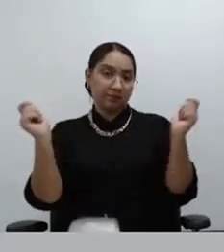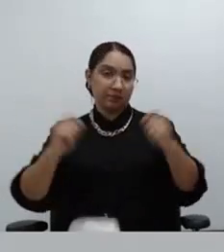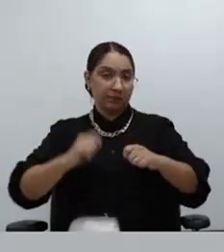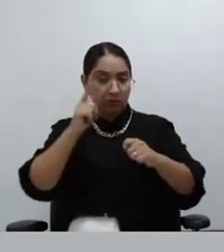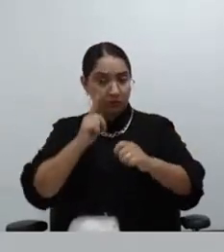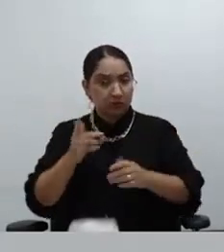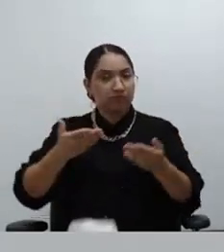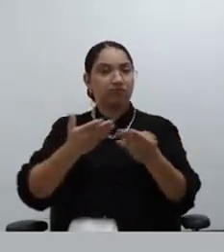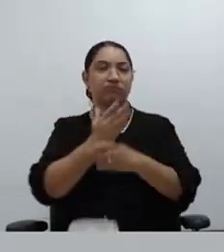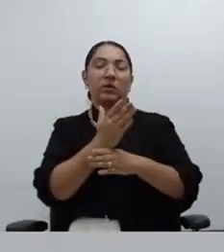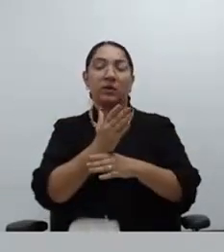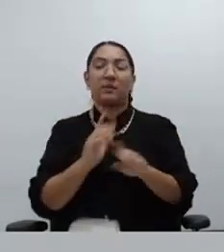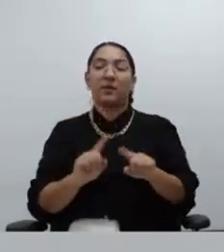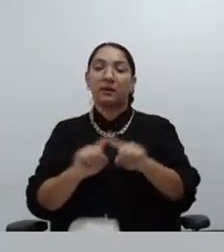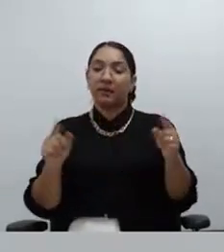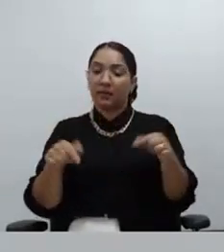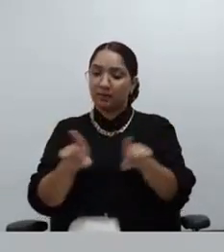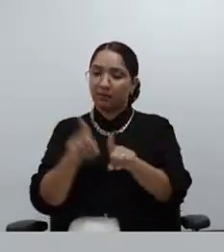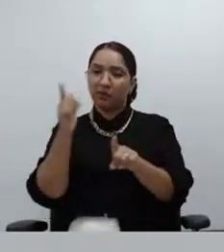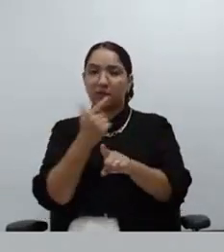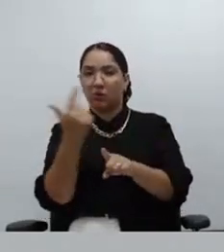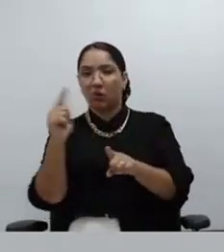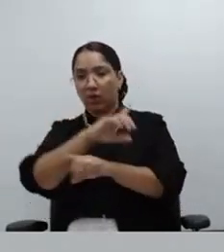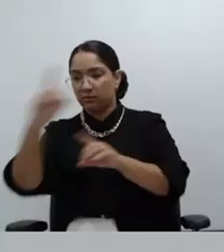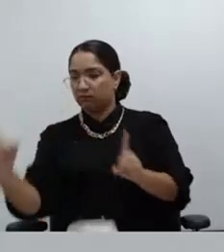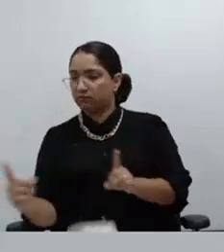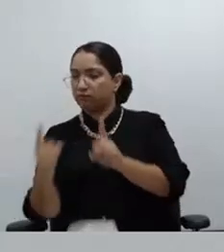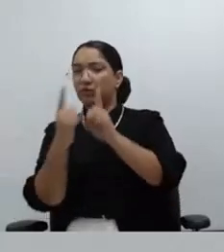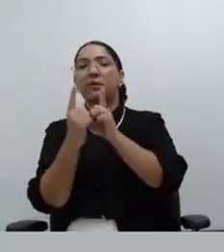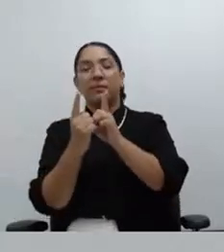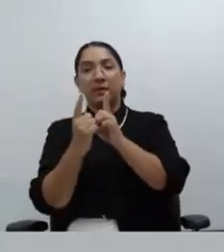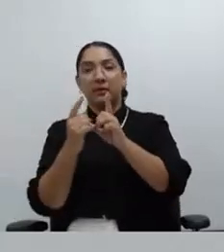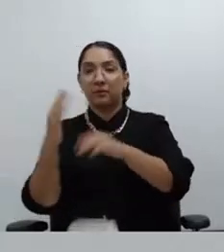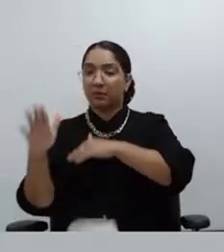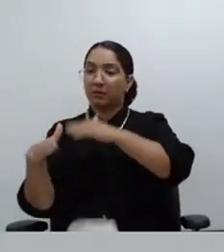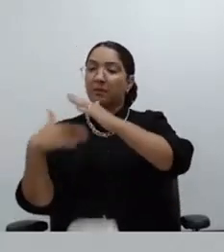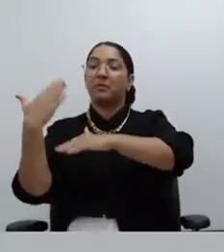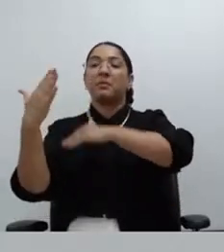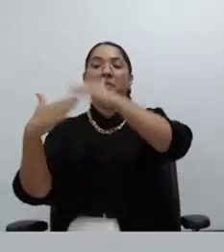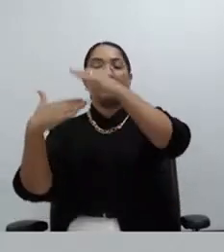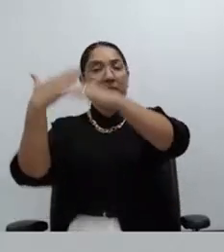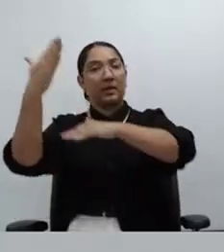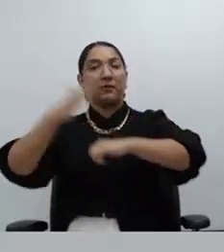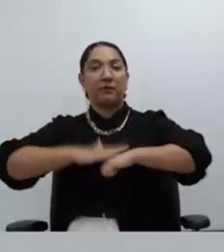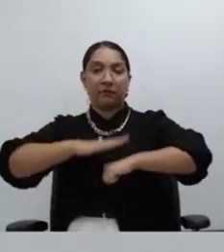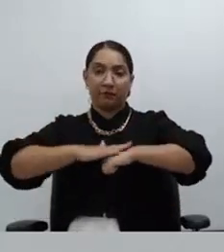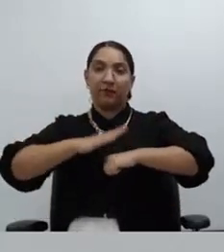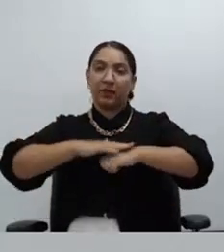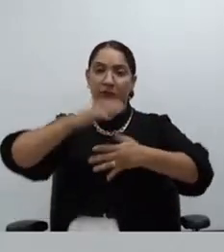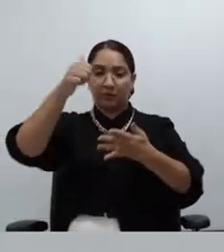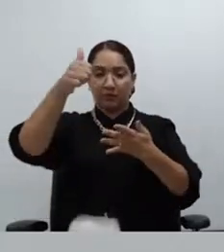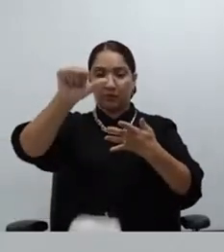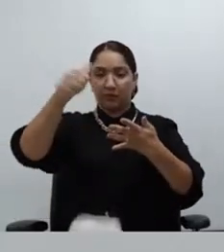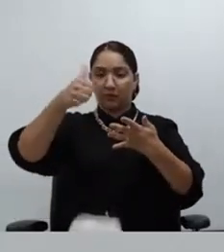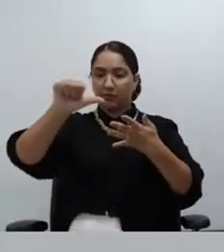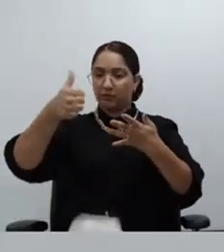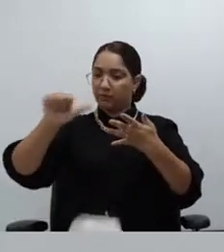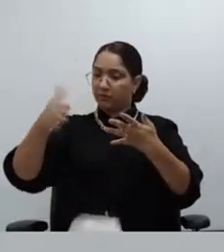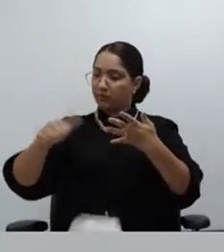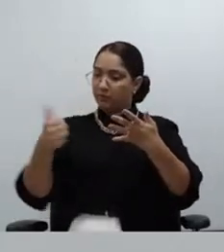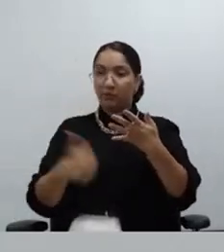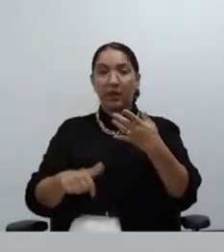possibilidade. A assessoria da qualidade do atendimento tem realizado também uma análise das grades, das filas e